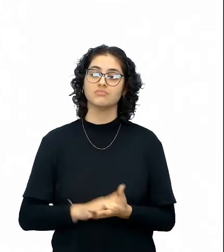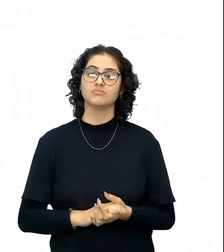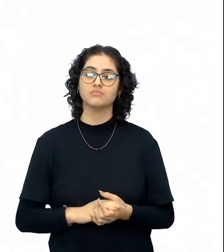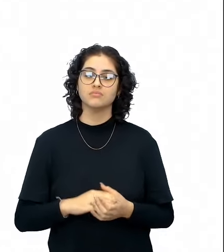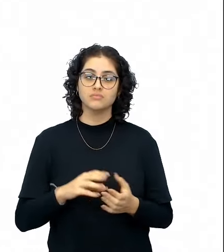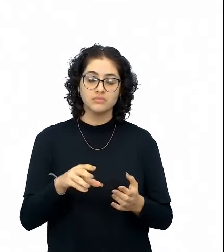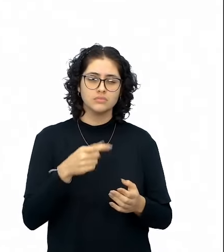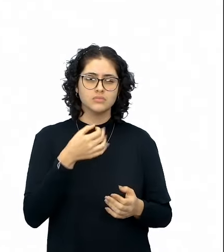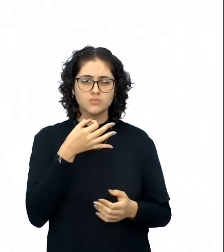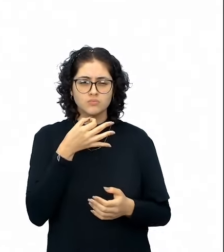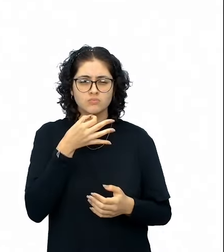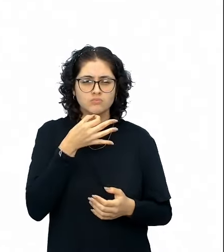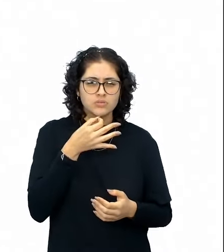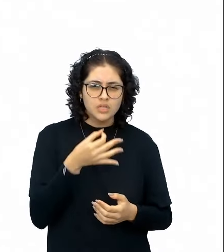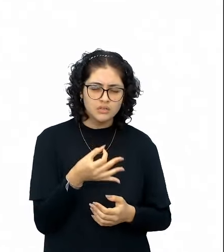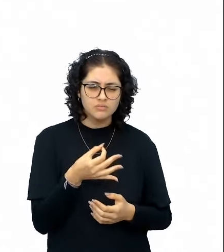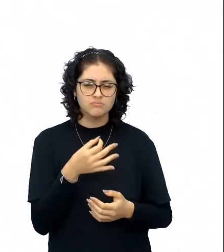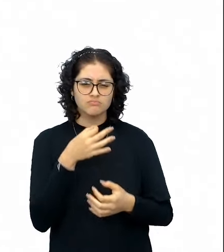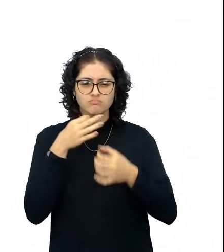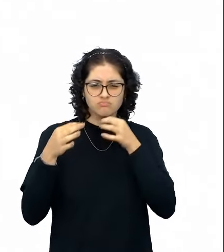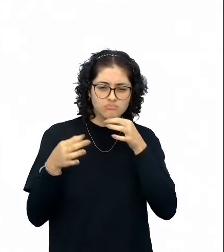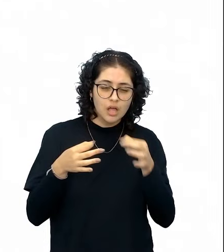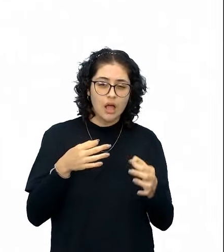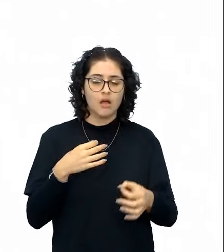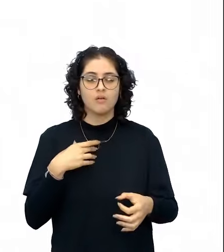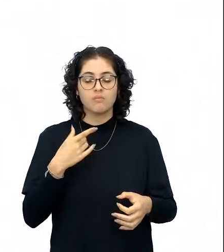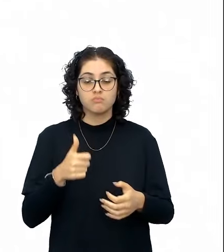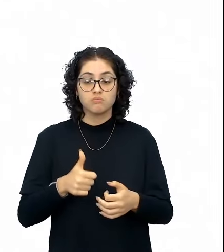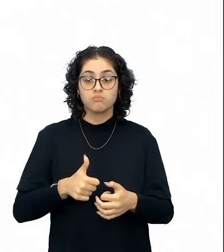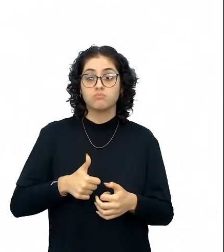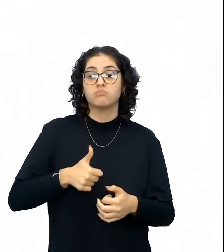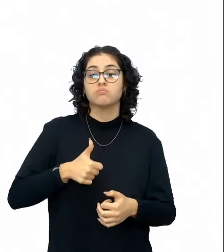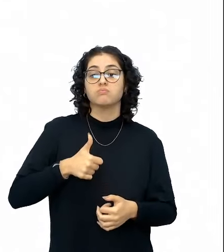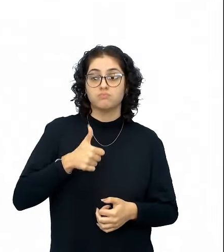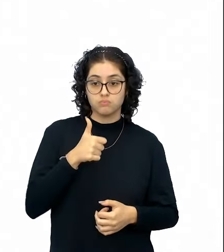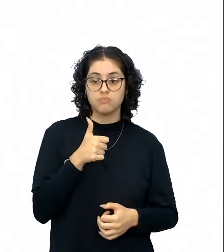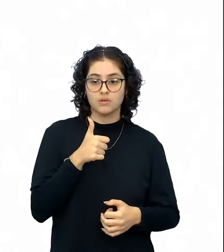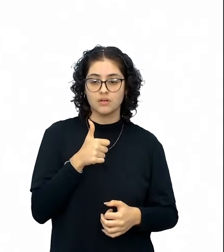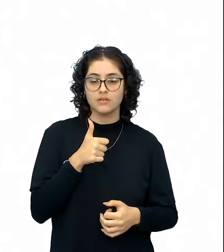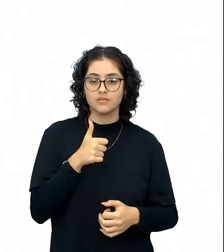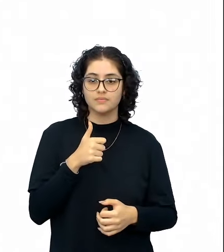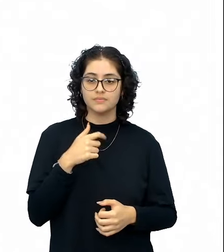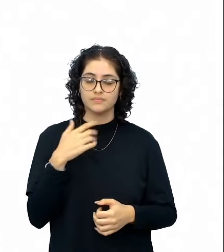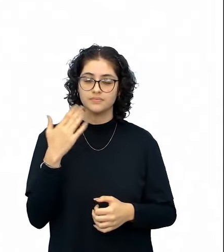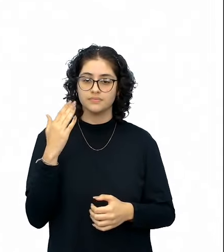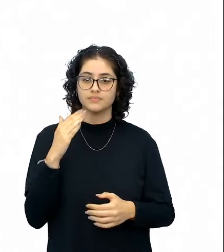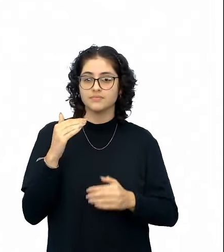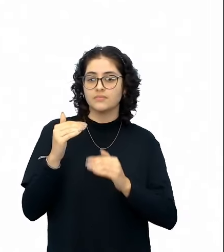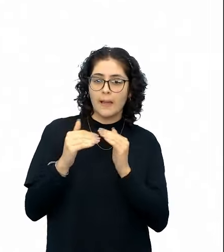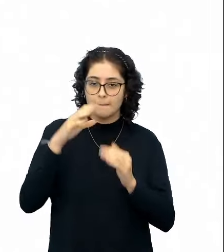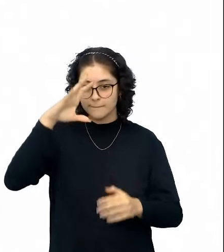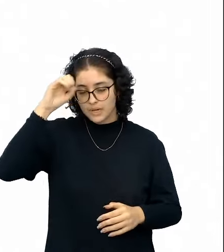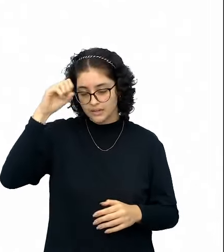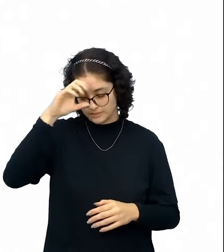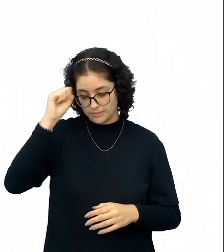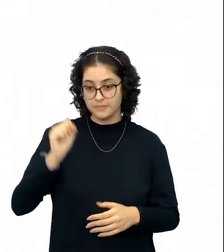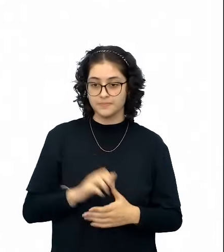o ritmo, a fazer isso com mais qualidade em situações como essa, situações de aprendizagem como